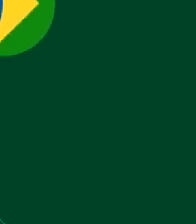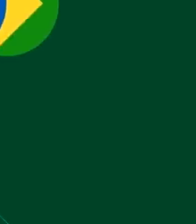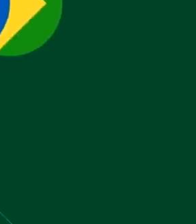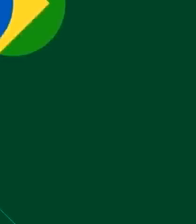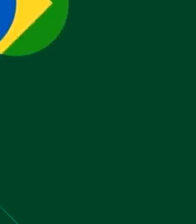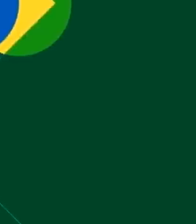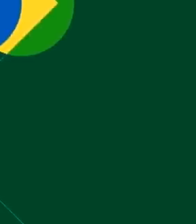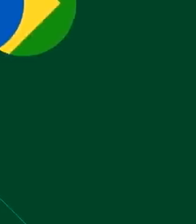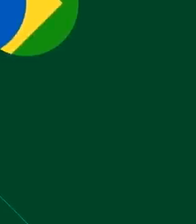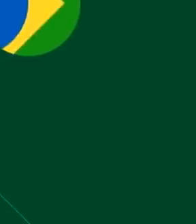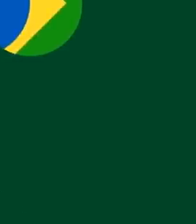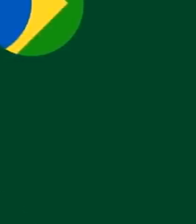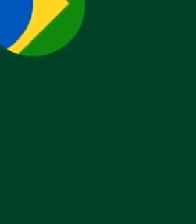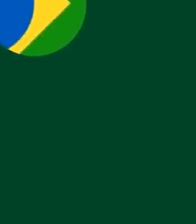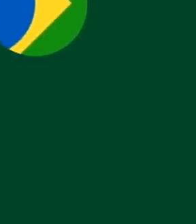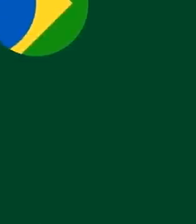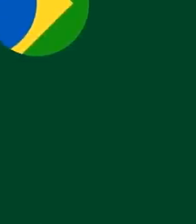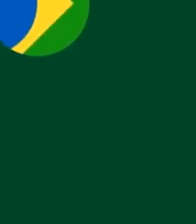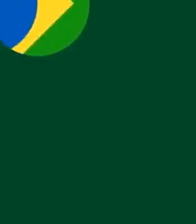Momento Saúde